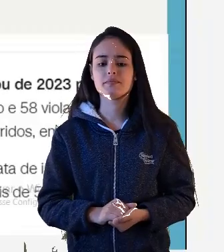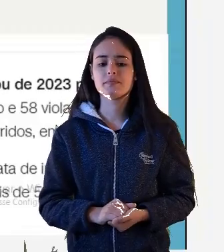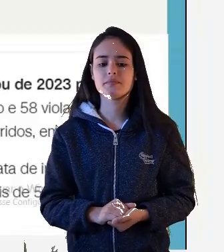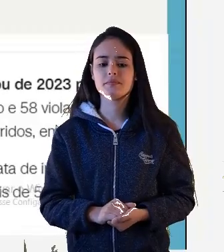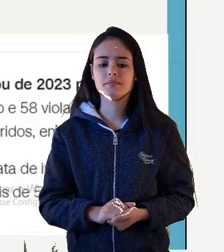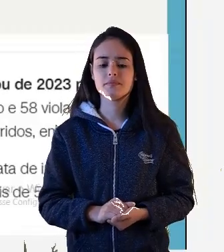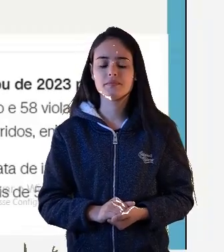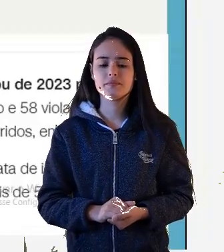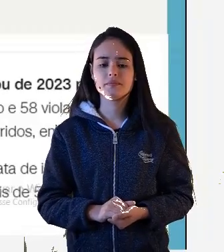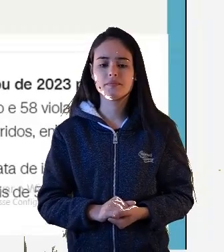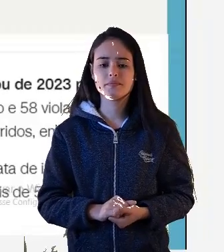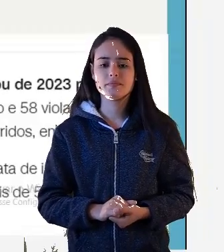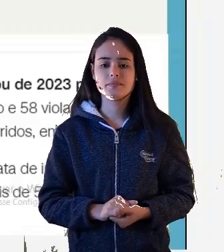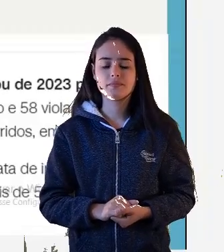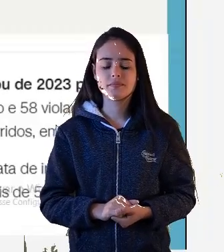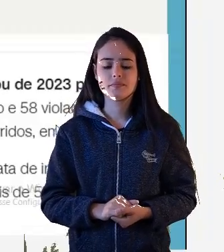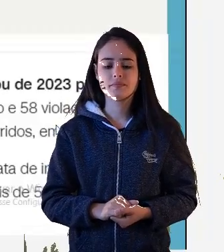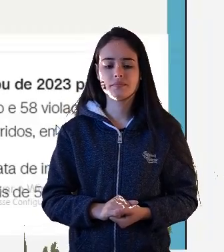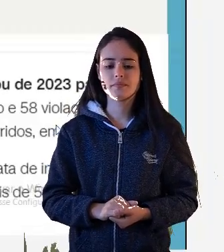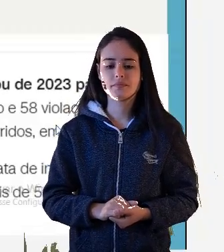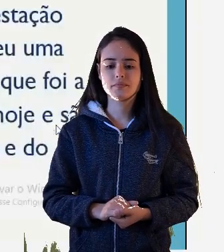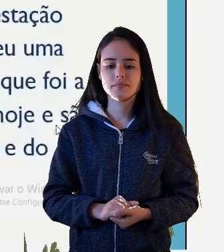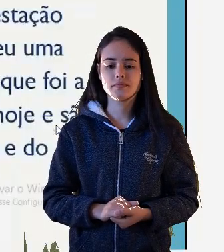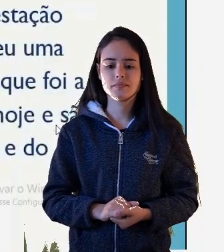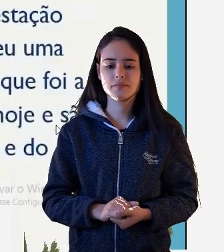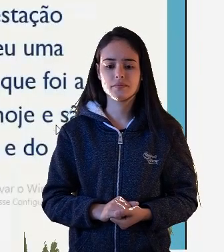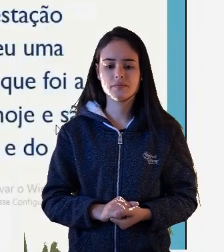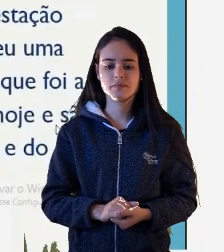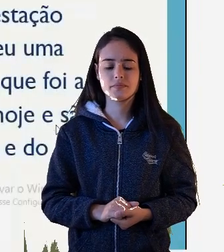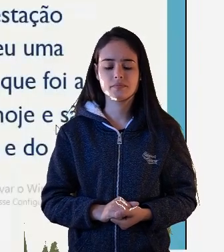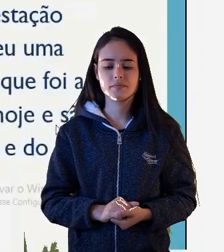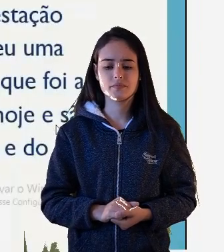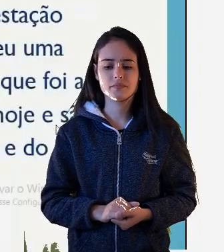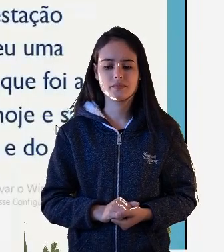O Júnior está dizendo que está sem áudio. Você me ouve, Léo?